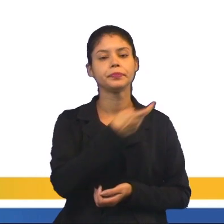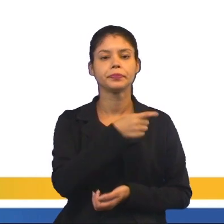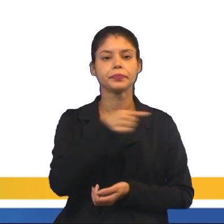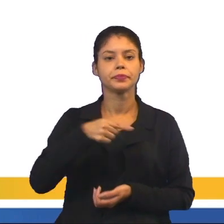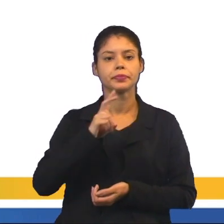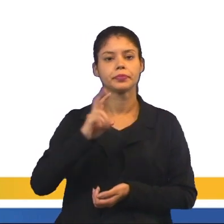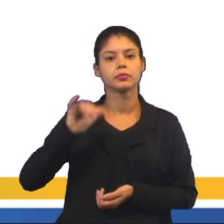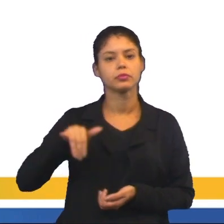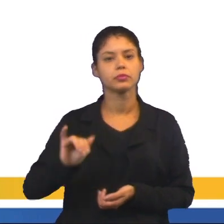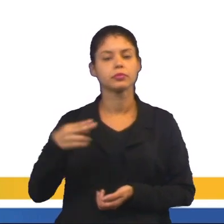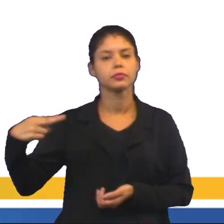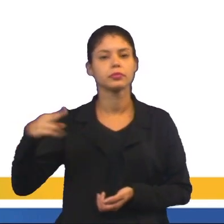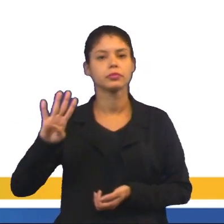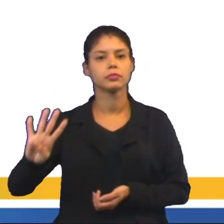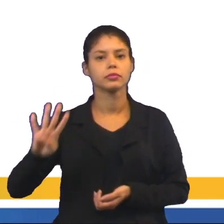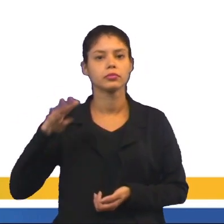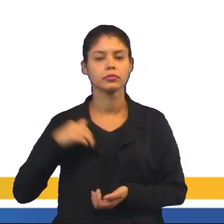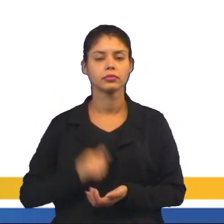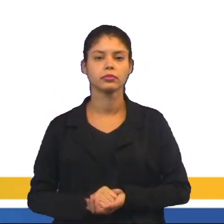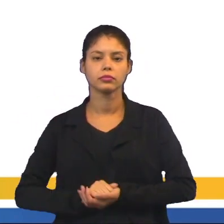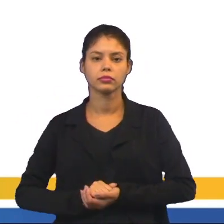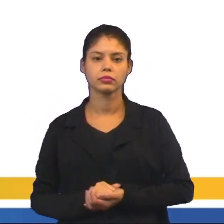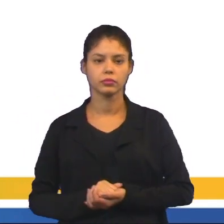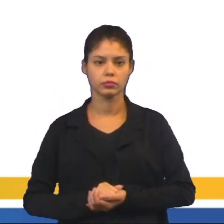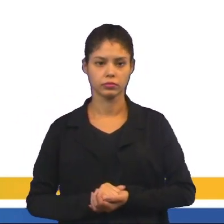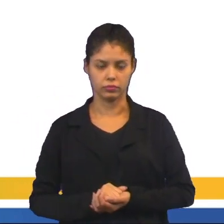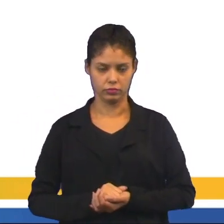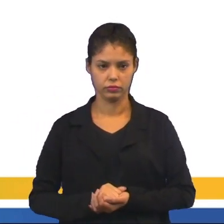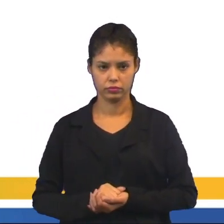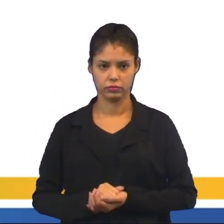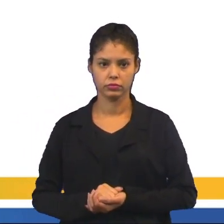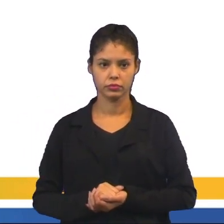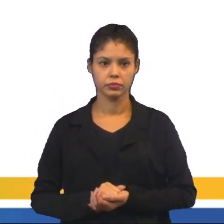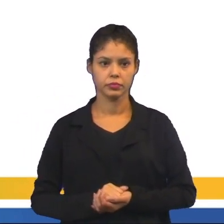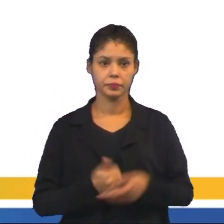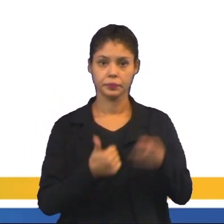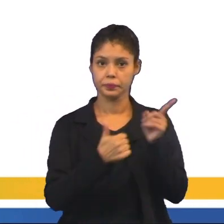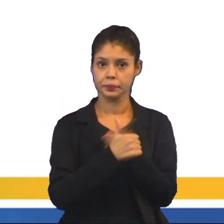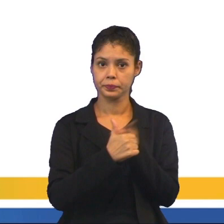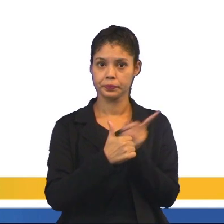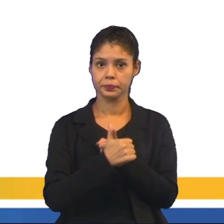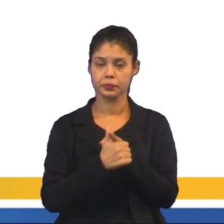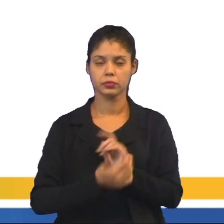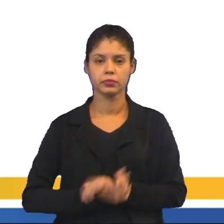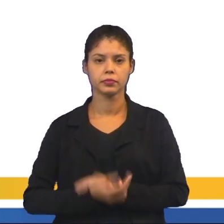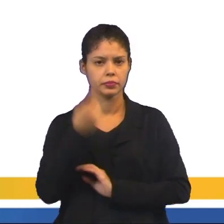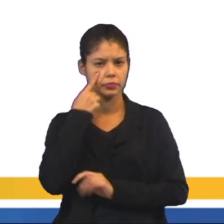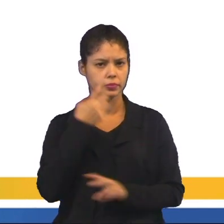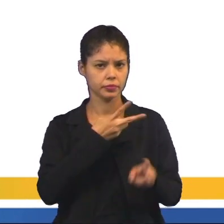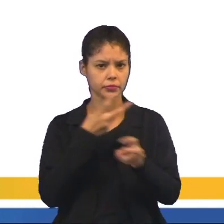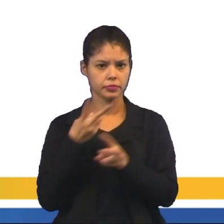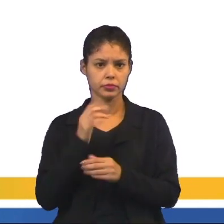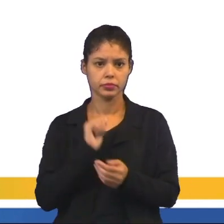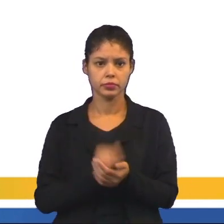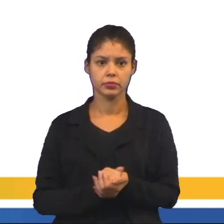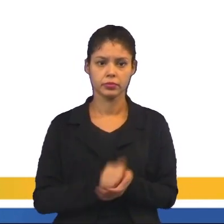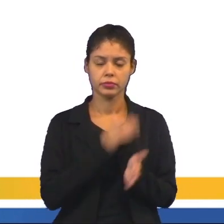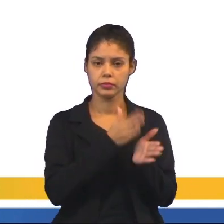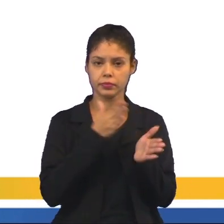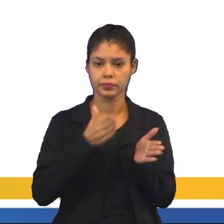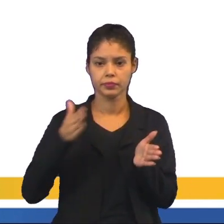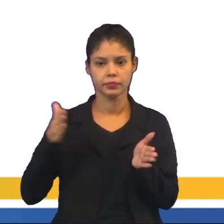ter 3x menos 5y igual a 4. Então observe aí que eu vou deixar ela